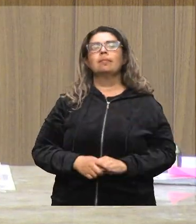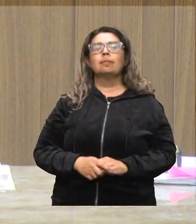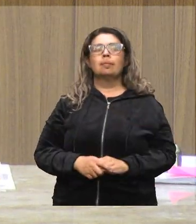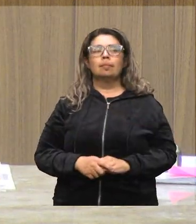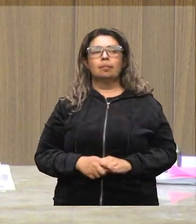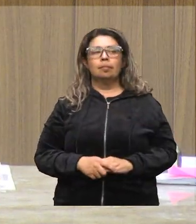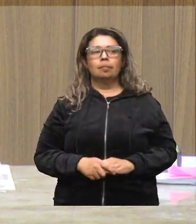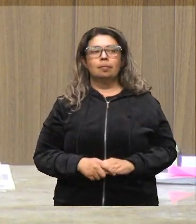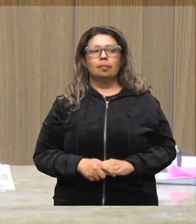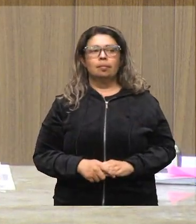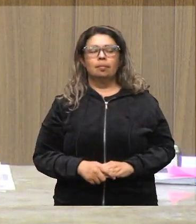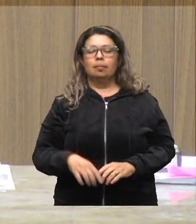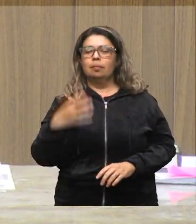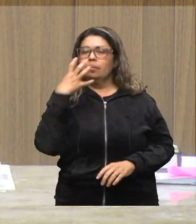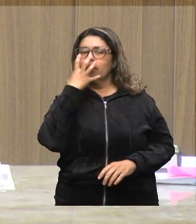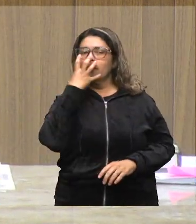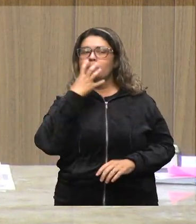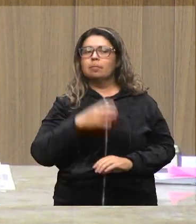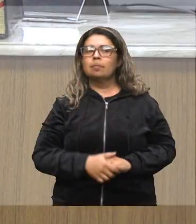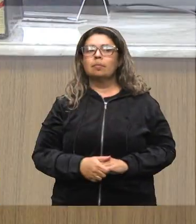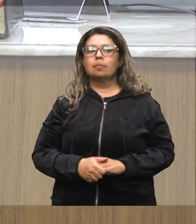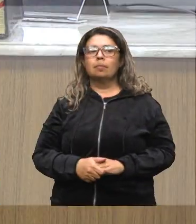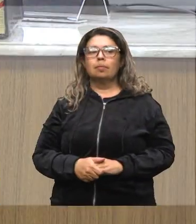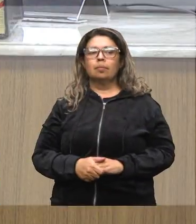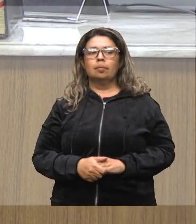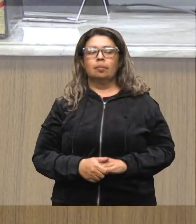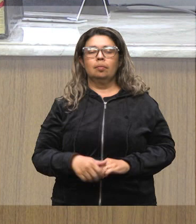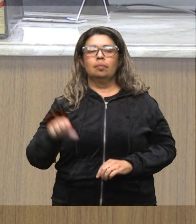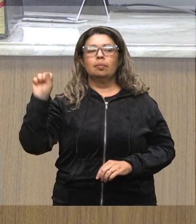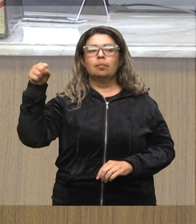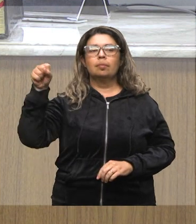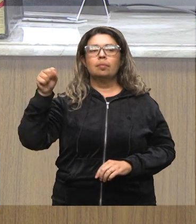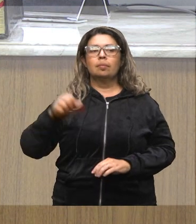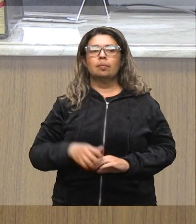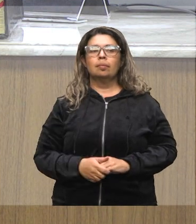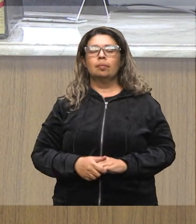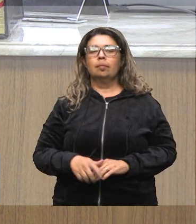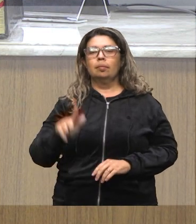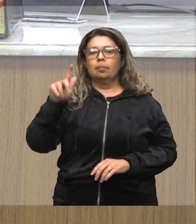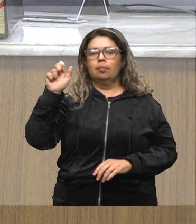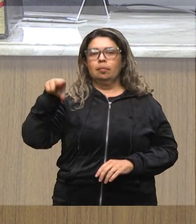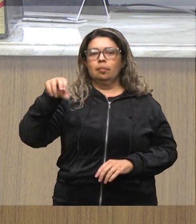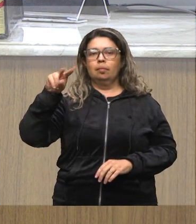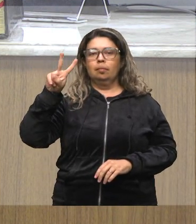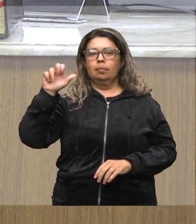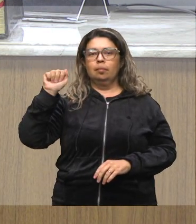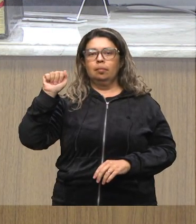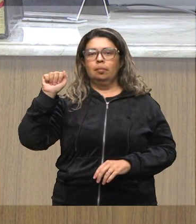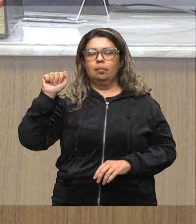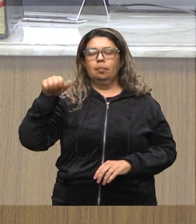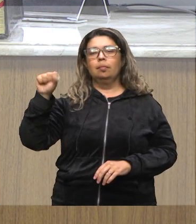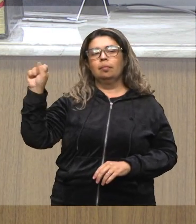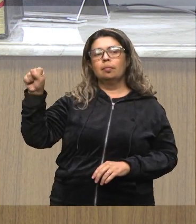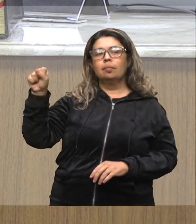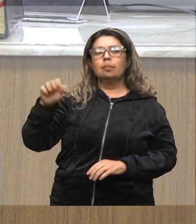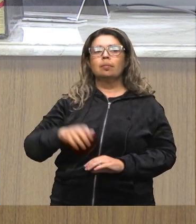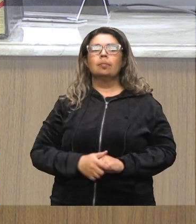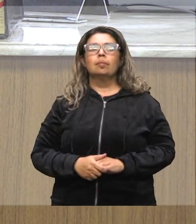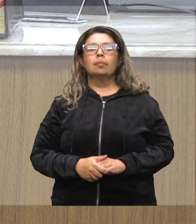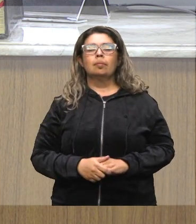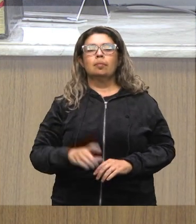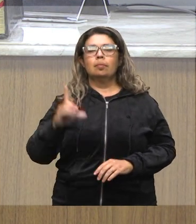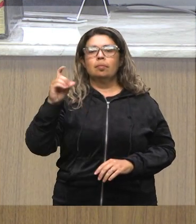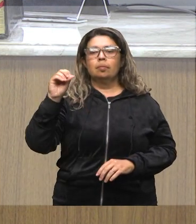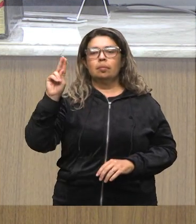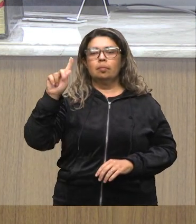respondam não. Alexandre Cobra Vence. Alexandre Cachorrão, vota sim. Dionísio de Gênova Júnior. Tenente Gênova, vota sim.